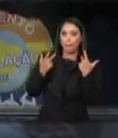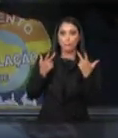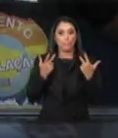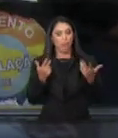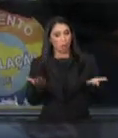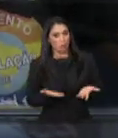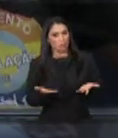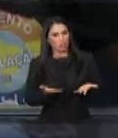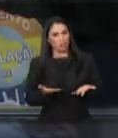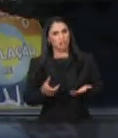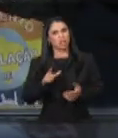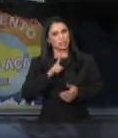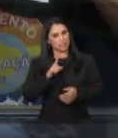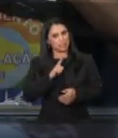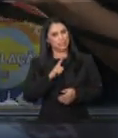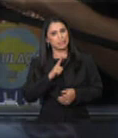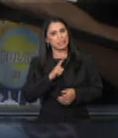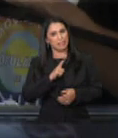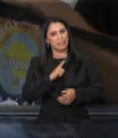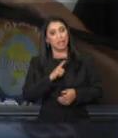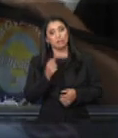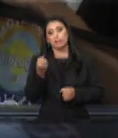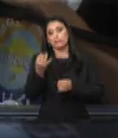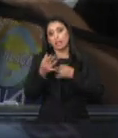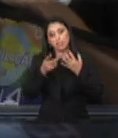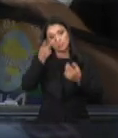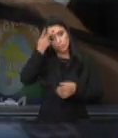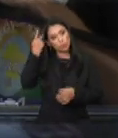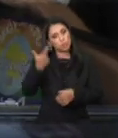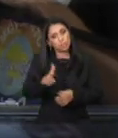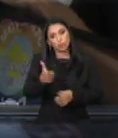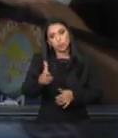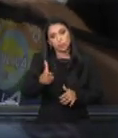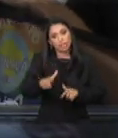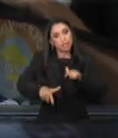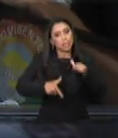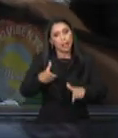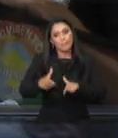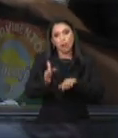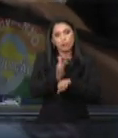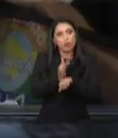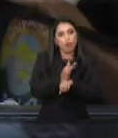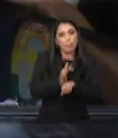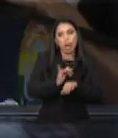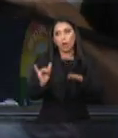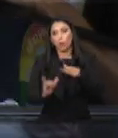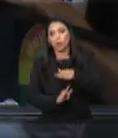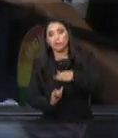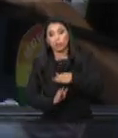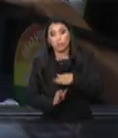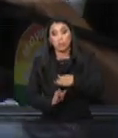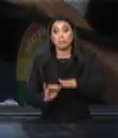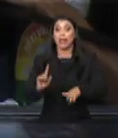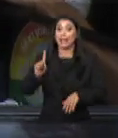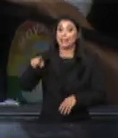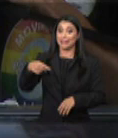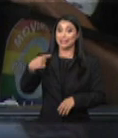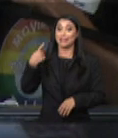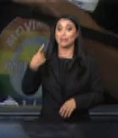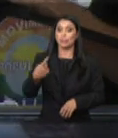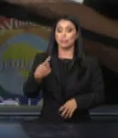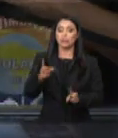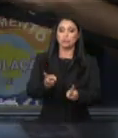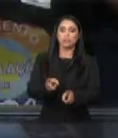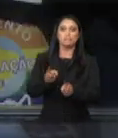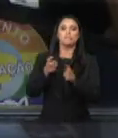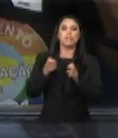teremos muitos de nós sem emprego informal informal e só aí e talvez só aí nos daremos